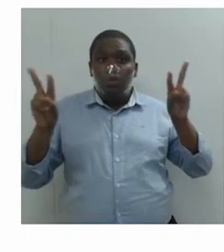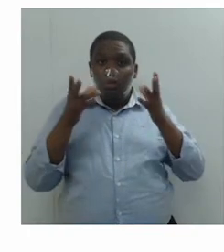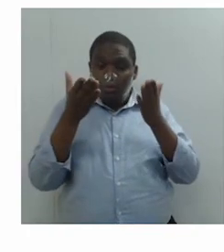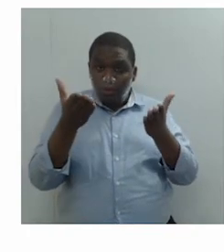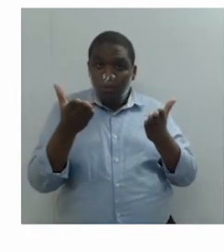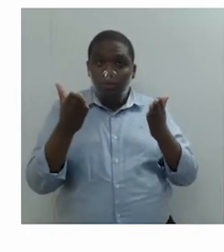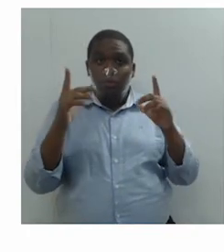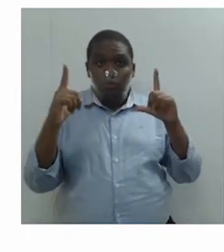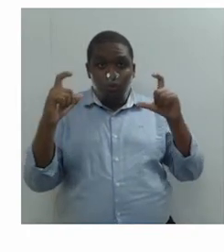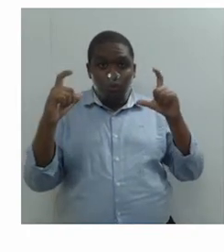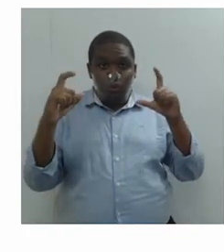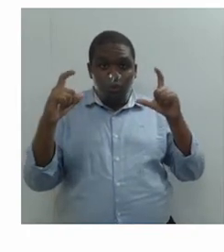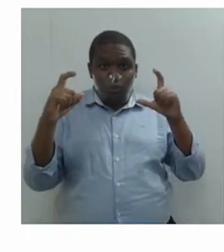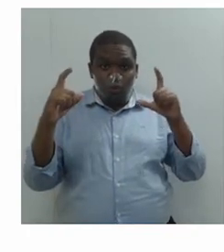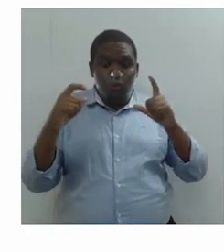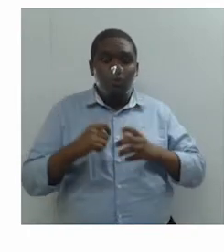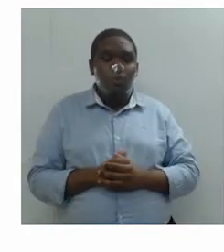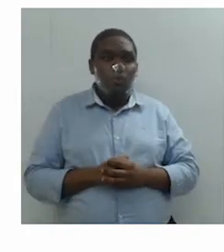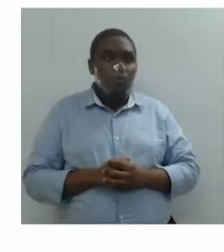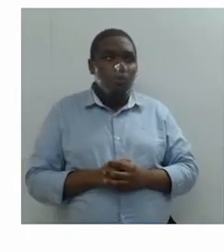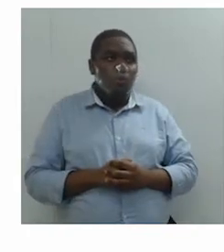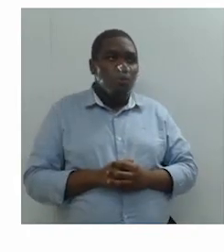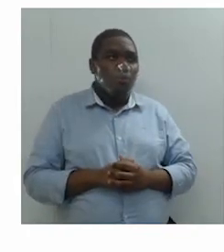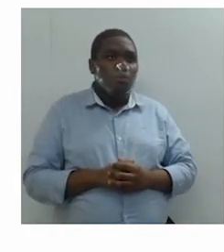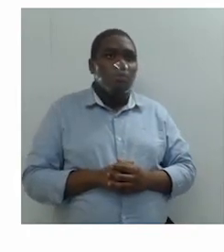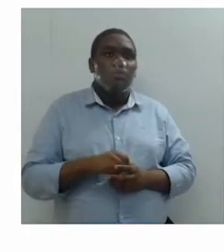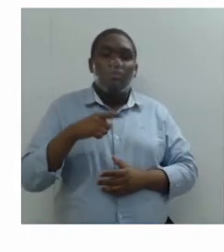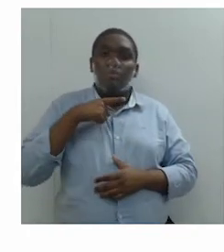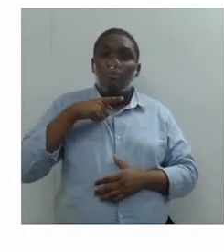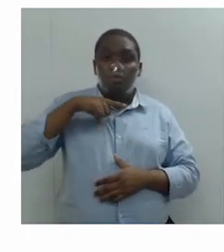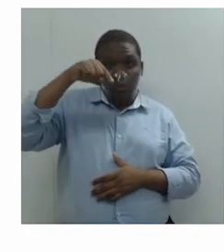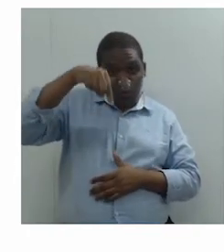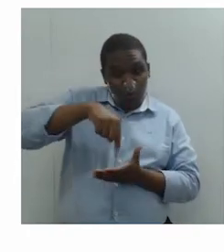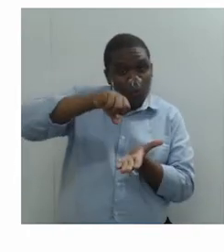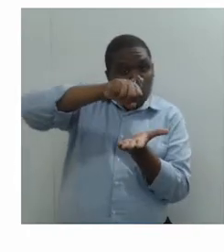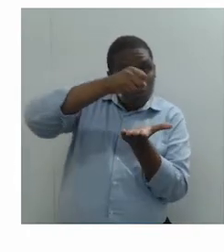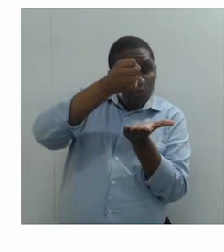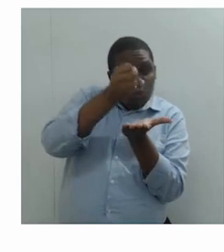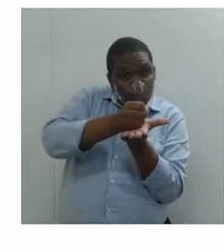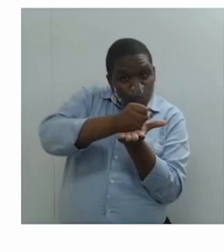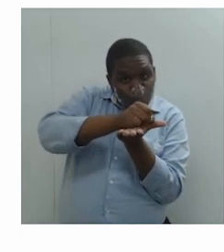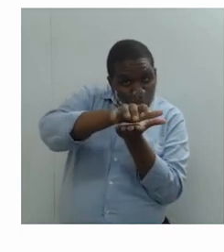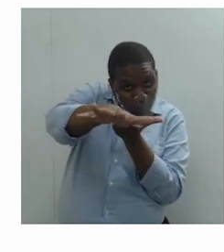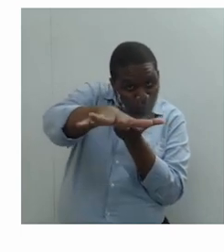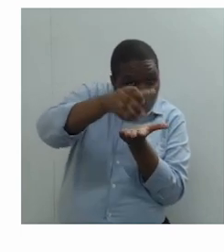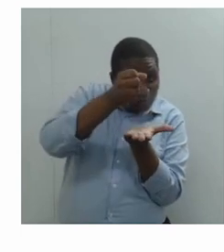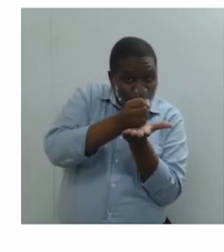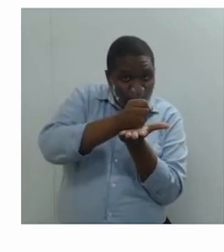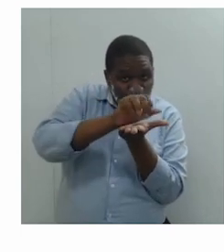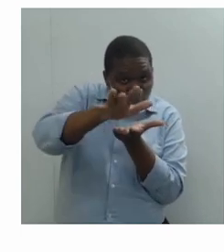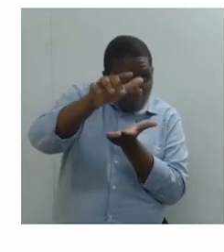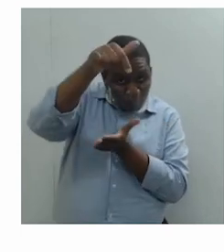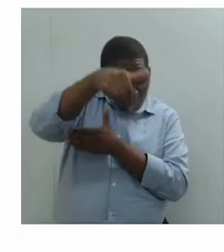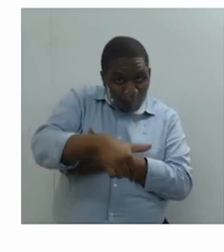Vejam, trazemos aqui o marco zero da cidade de Recife, aqui em nossa